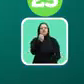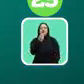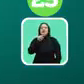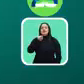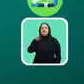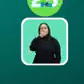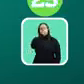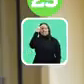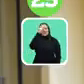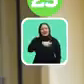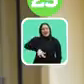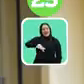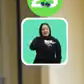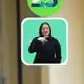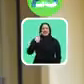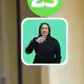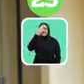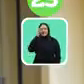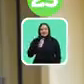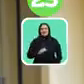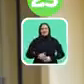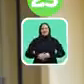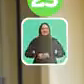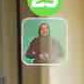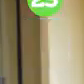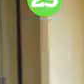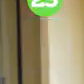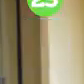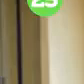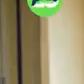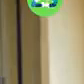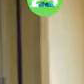mil pessoas. Eu sou a Jennifer.